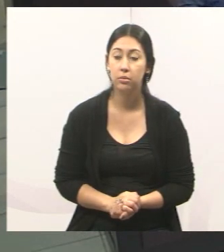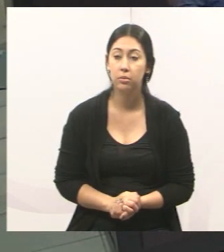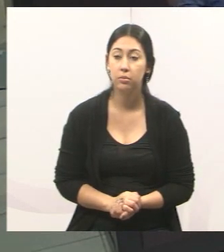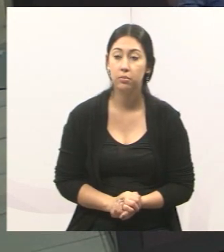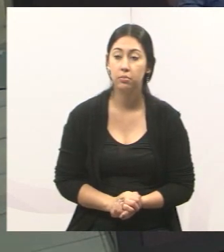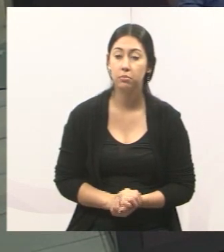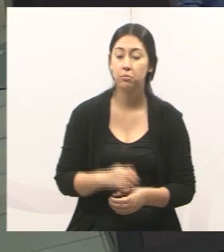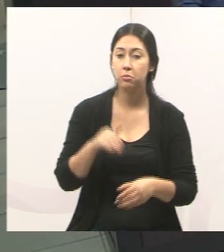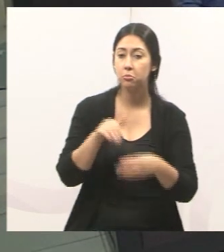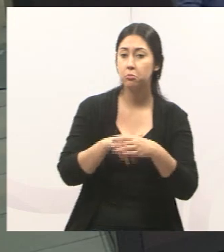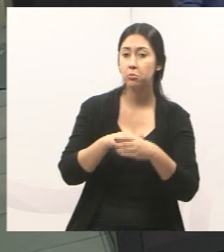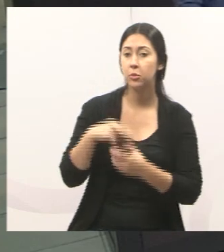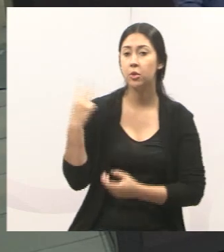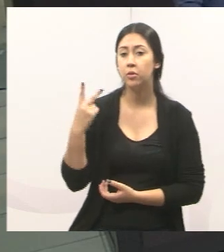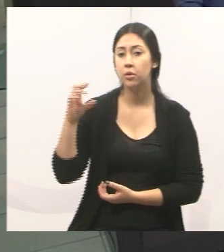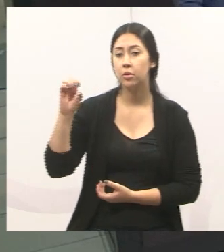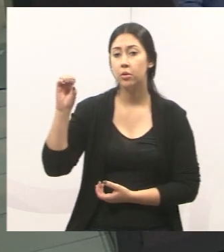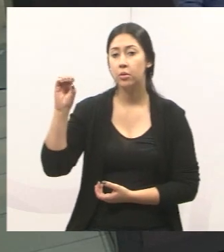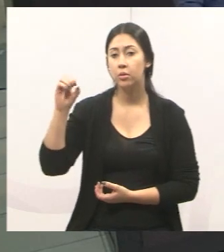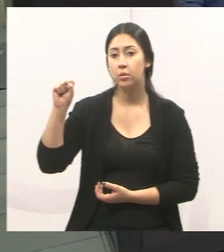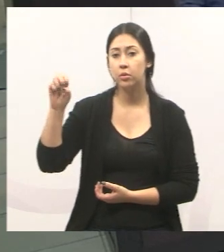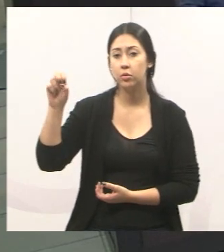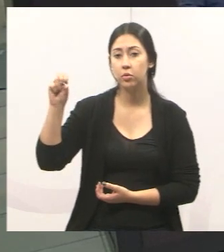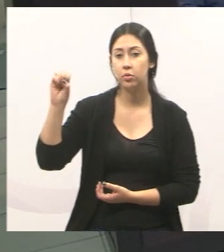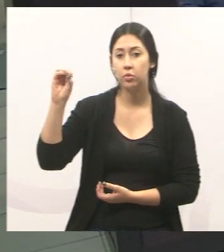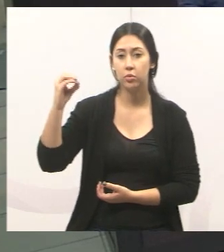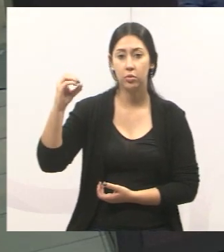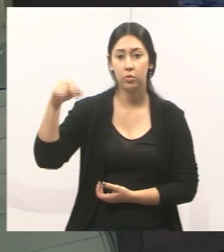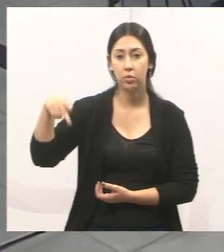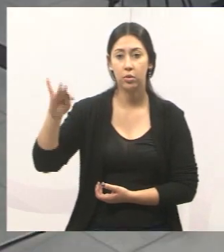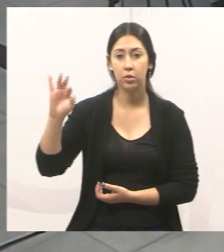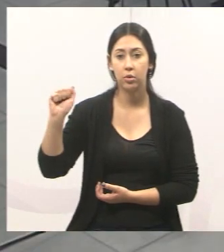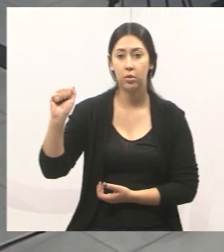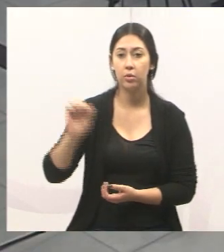Como vota a vereadora Sônia Patos da Amizade?